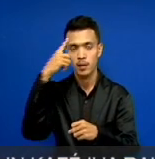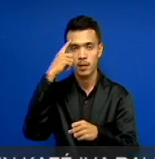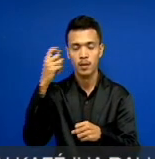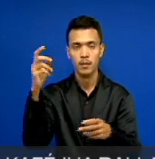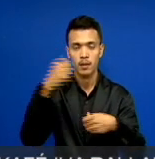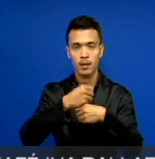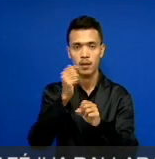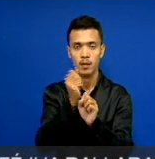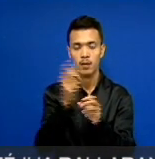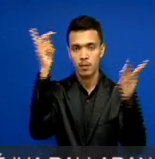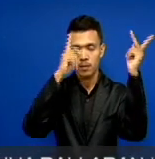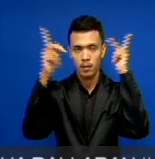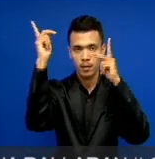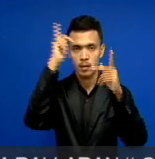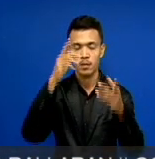maus-trato.